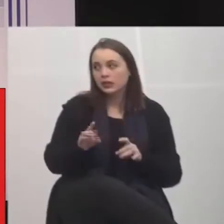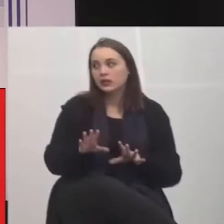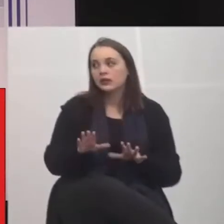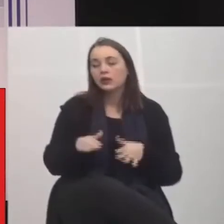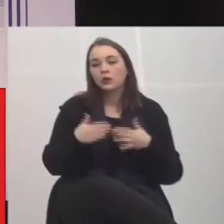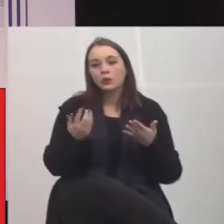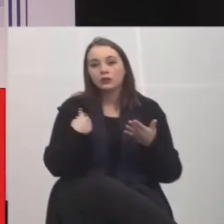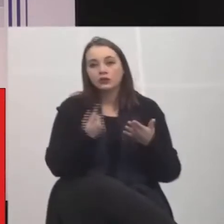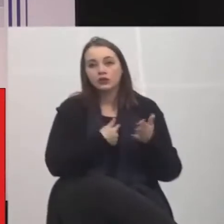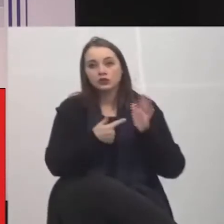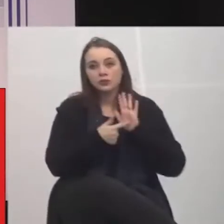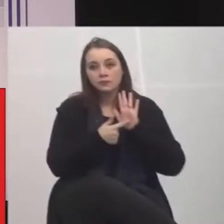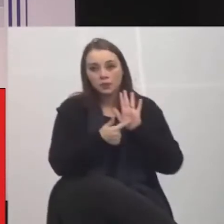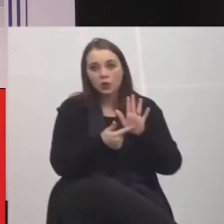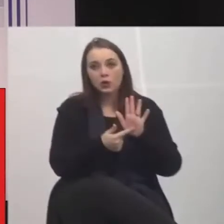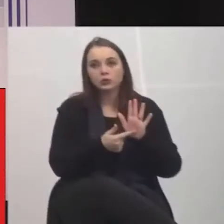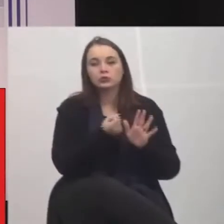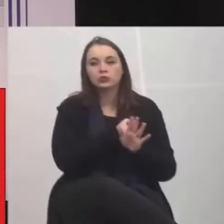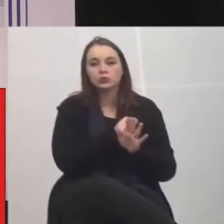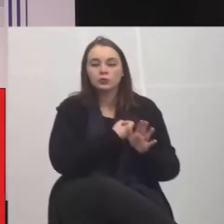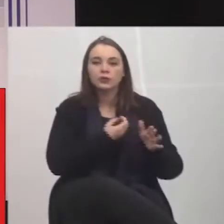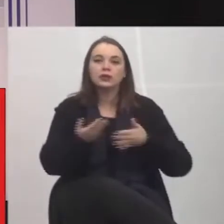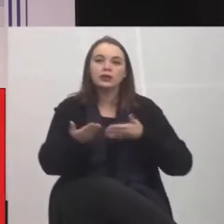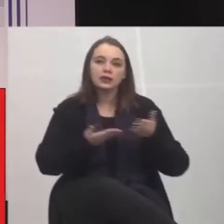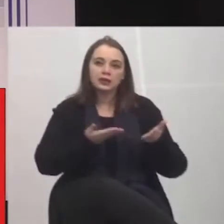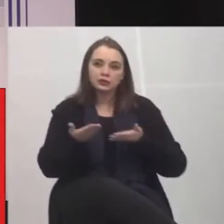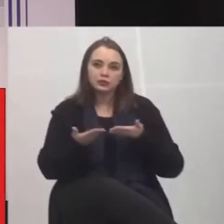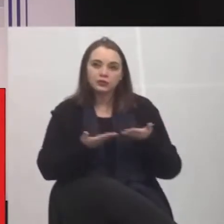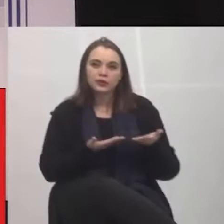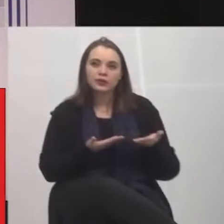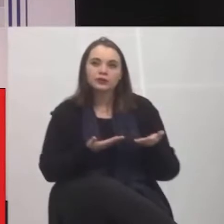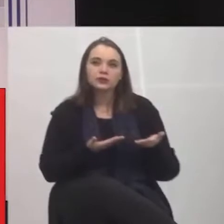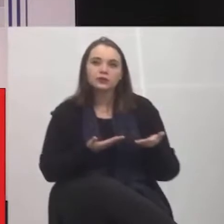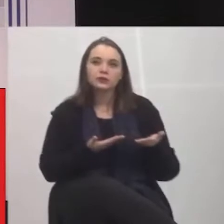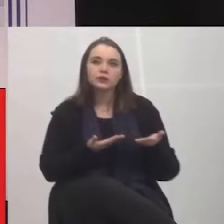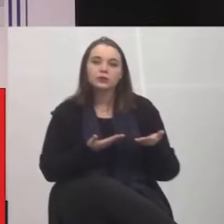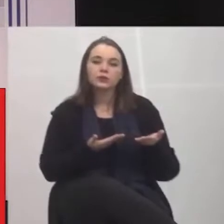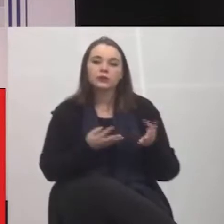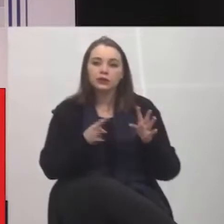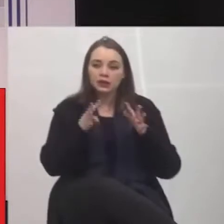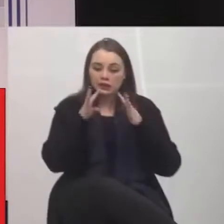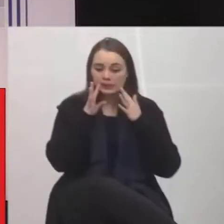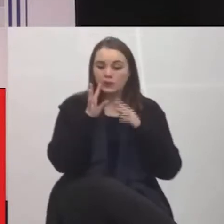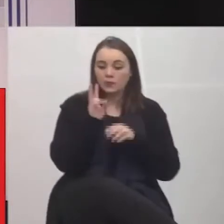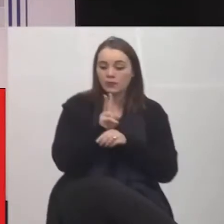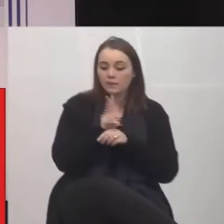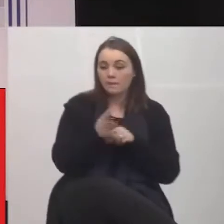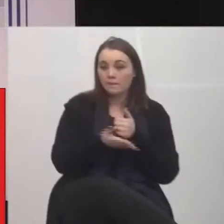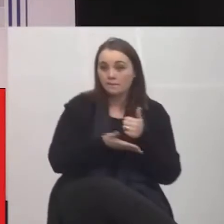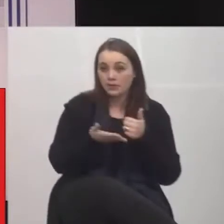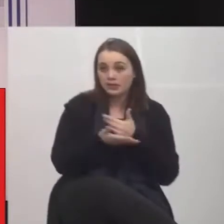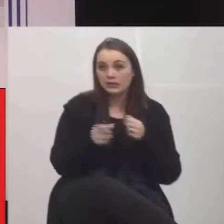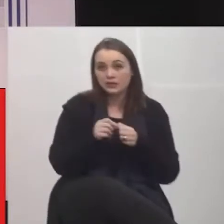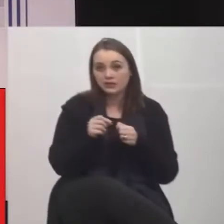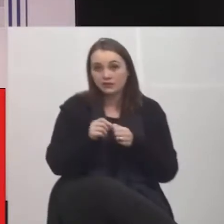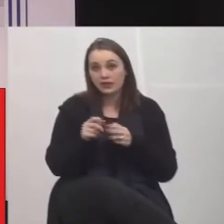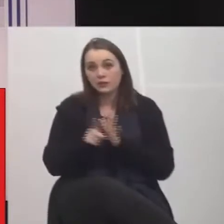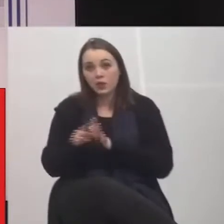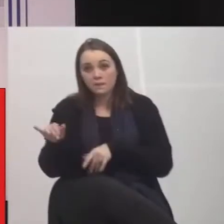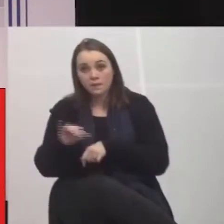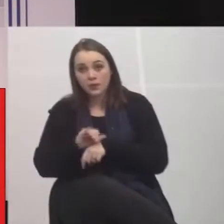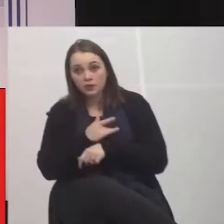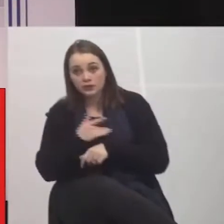ali o número de atendimentos na consulta na atenção básica, são aquelas realizadas nas unidades de saúde